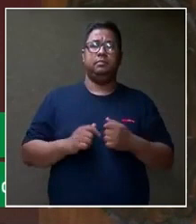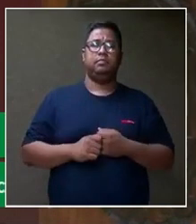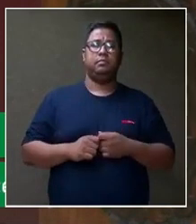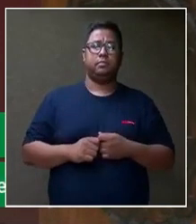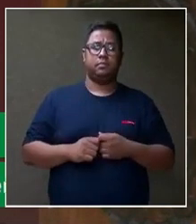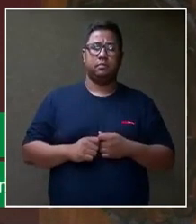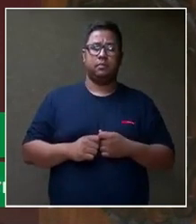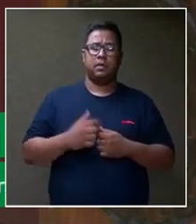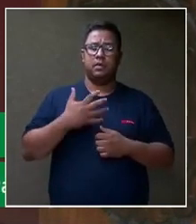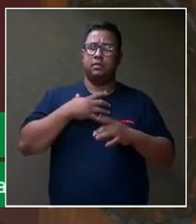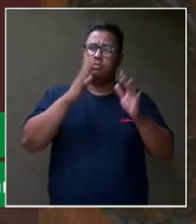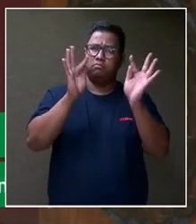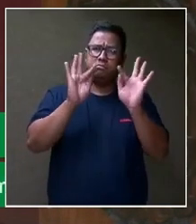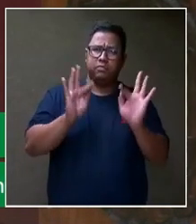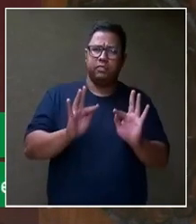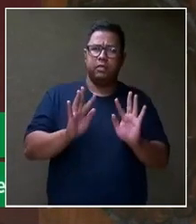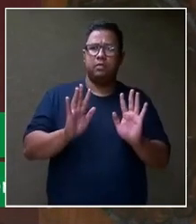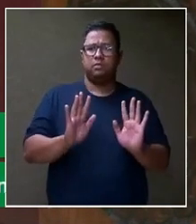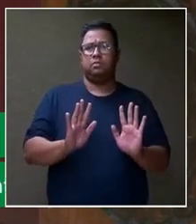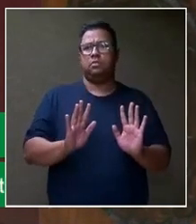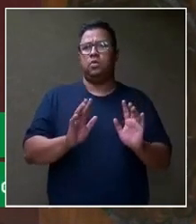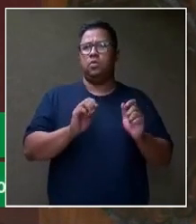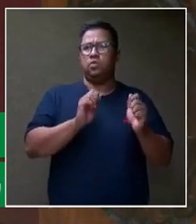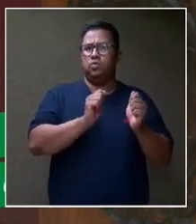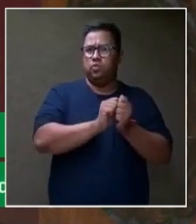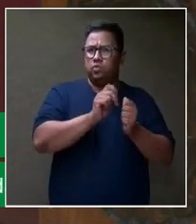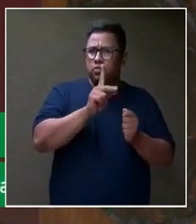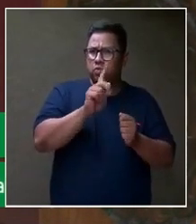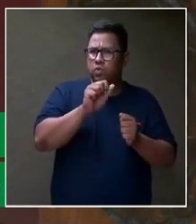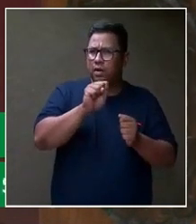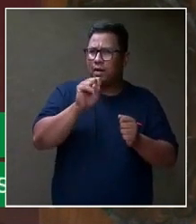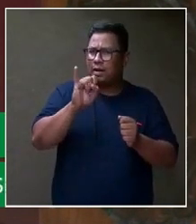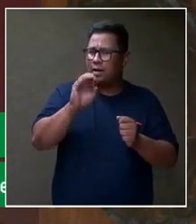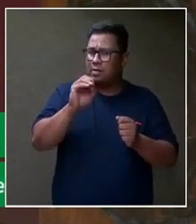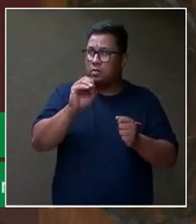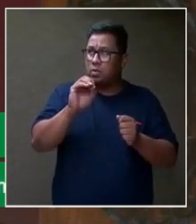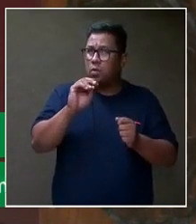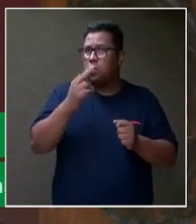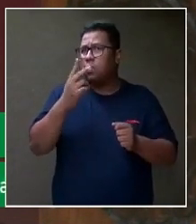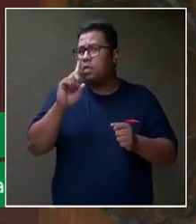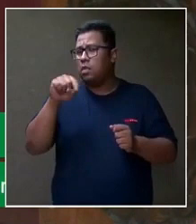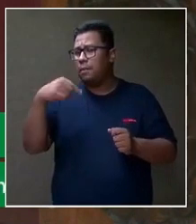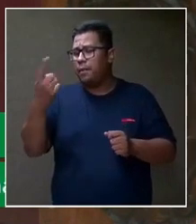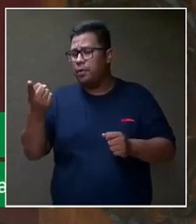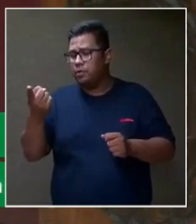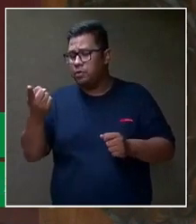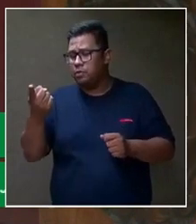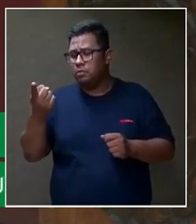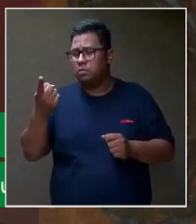não estava muito feliz, não. No relacionamento com o Cássio? Não. Mas isso logo ou depois de